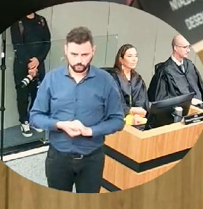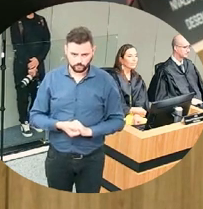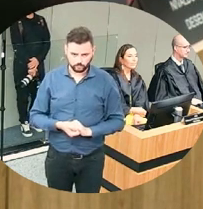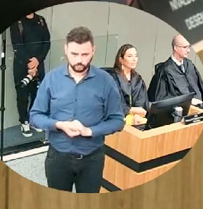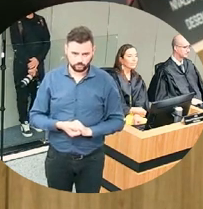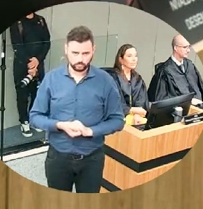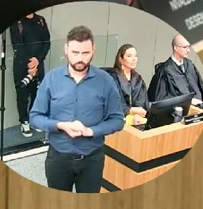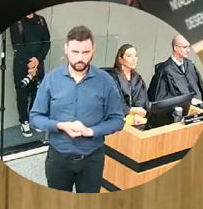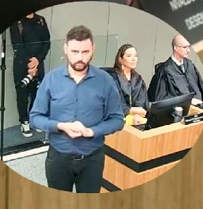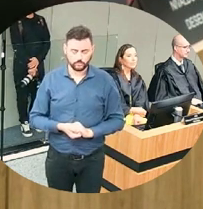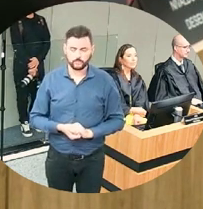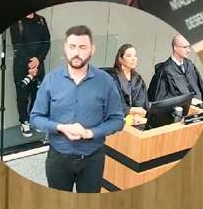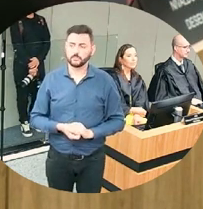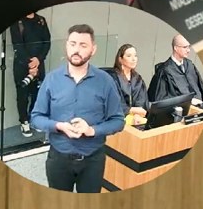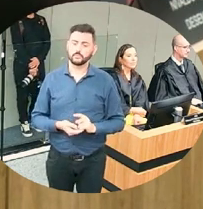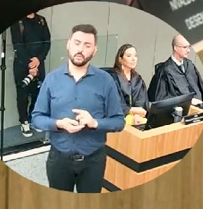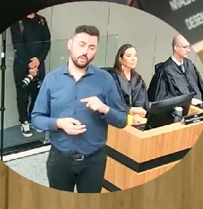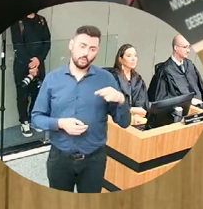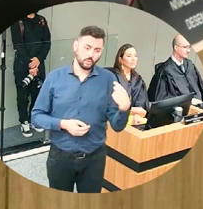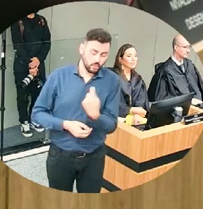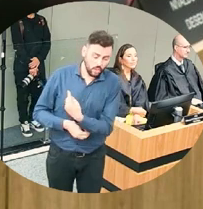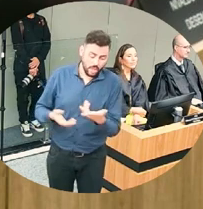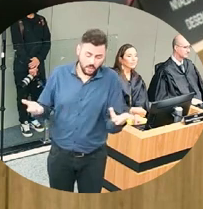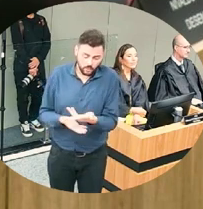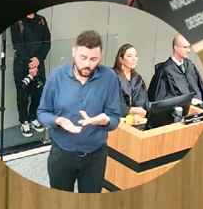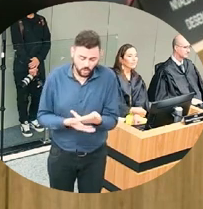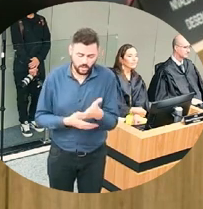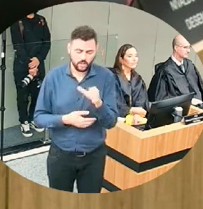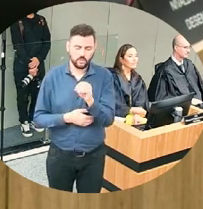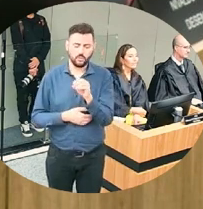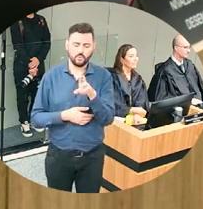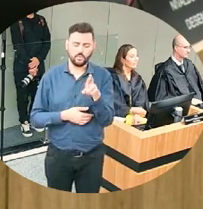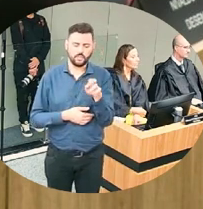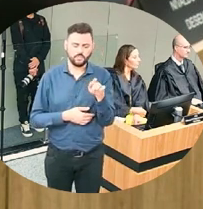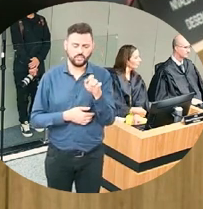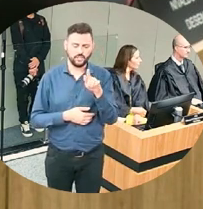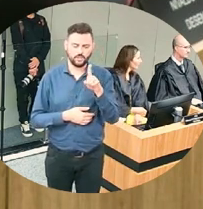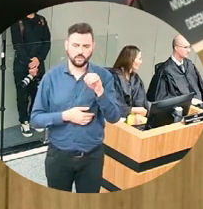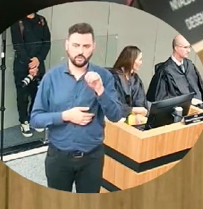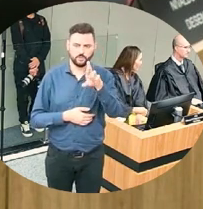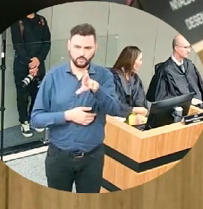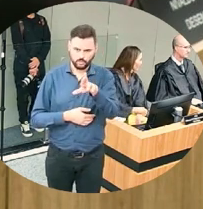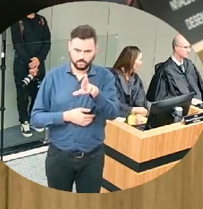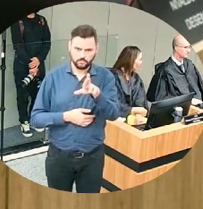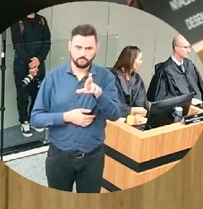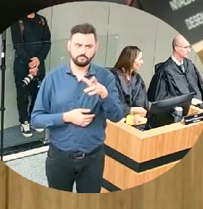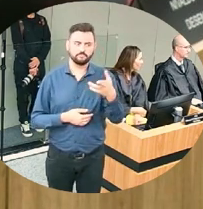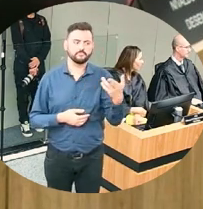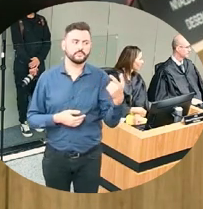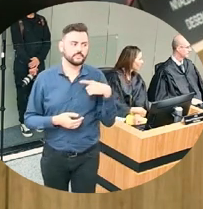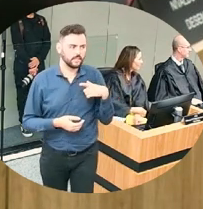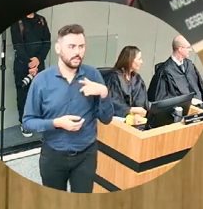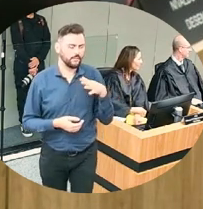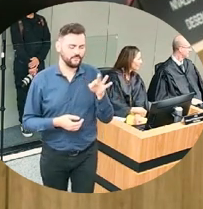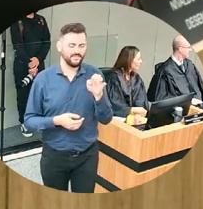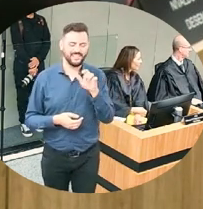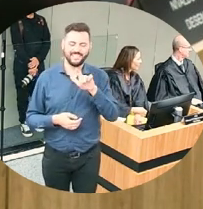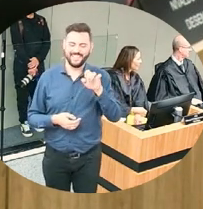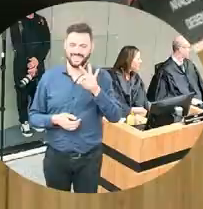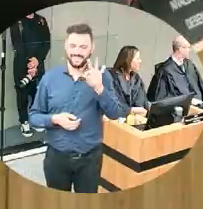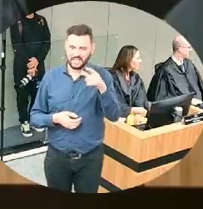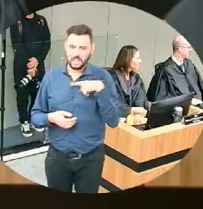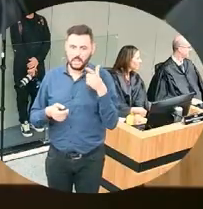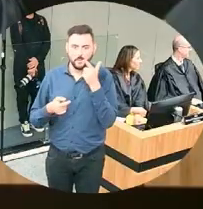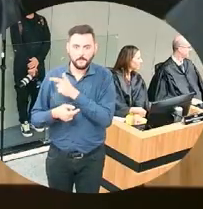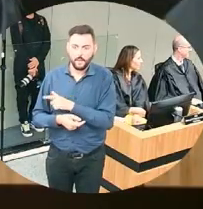Gonzales o nosso novo corregedor Regional meu amigo narbal Antônio de Mendonça filete